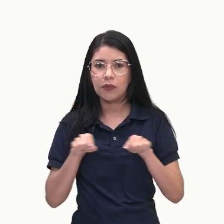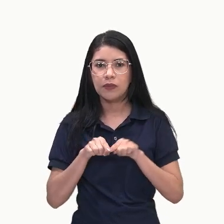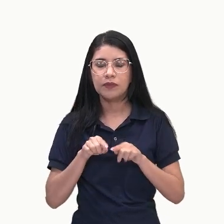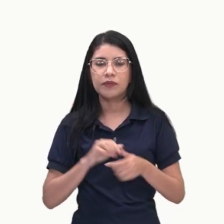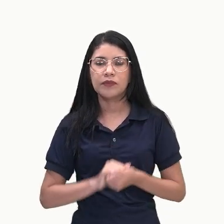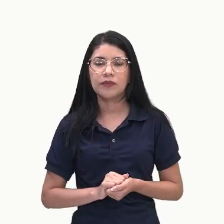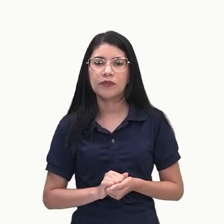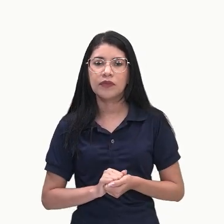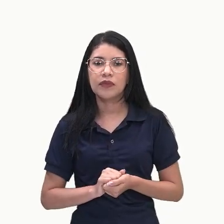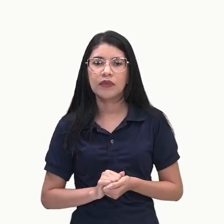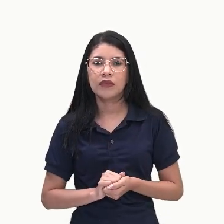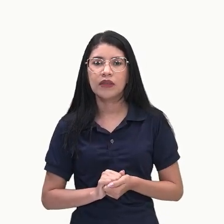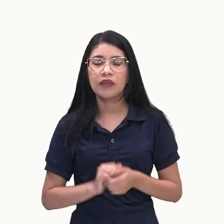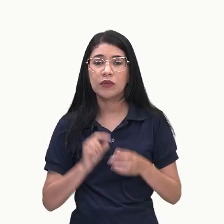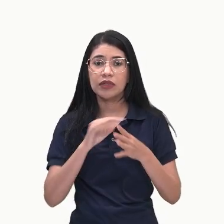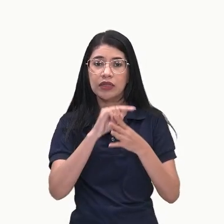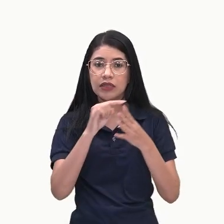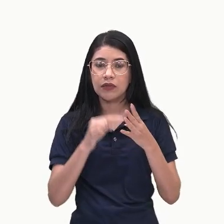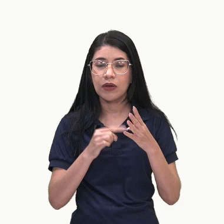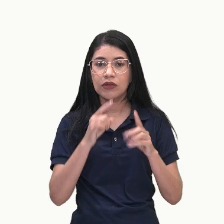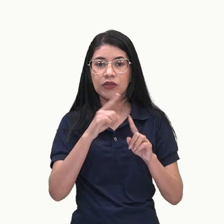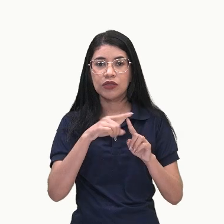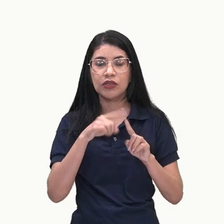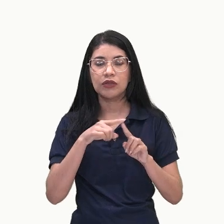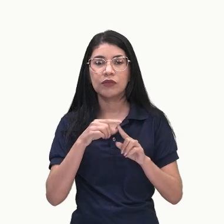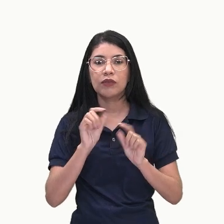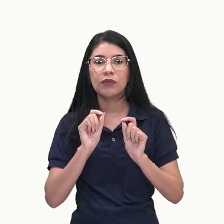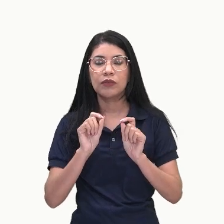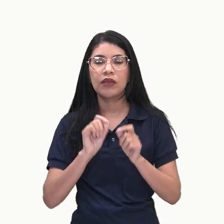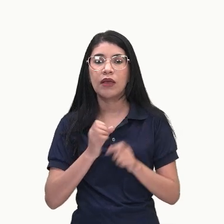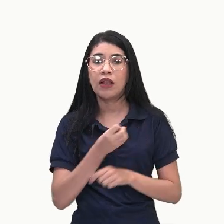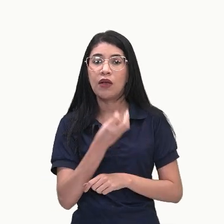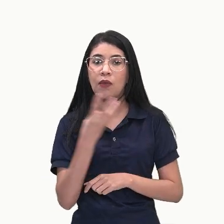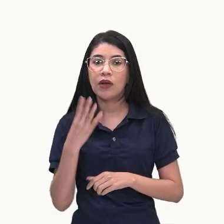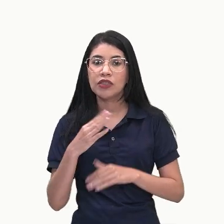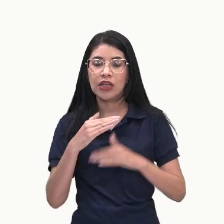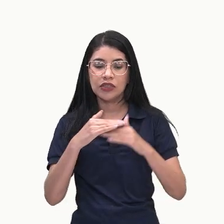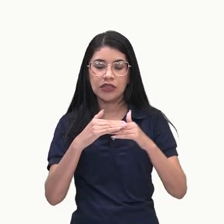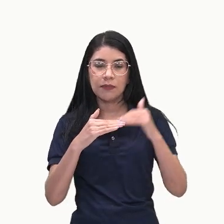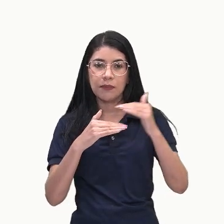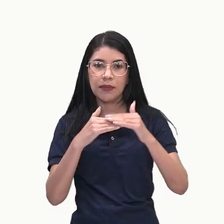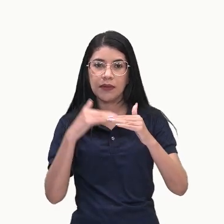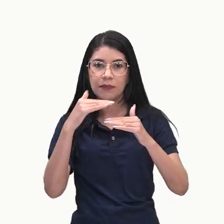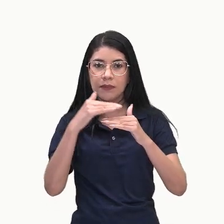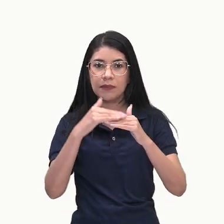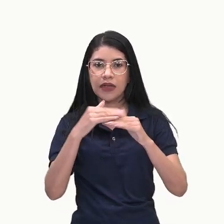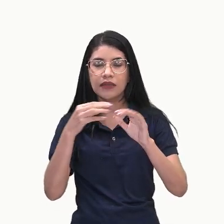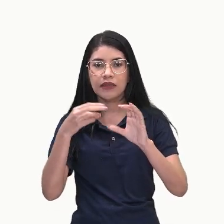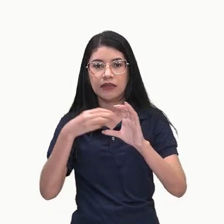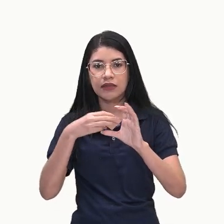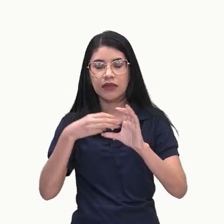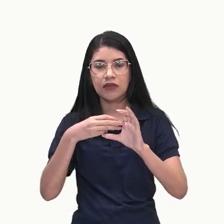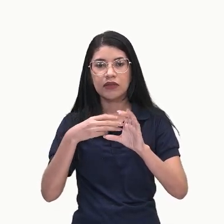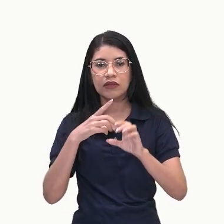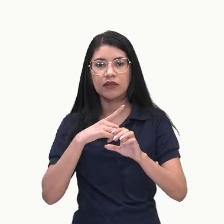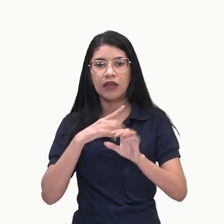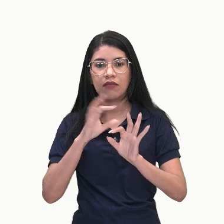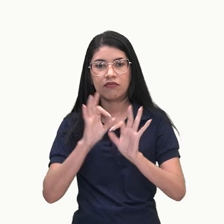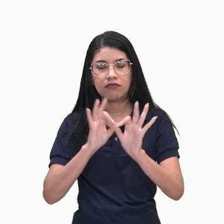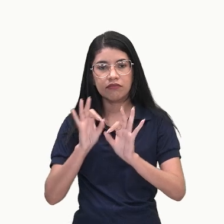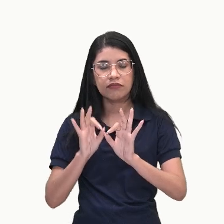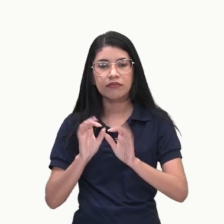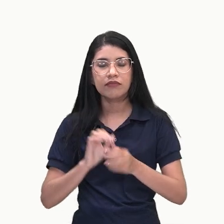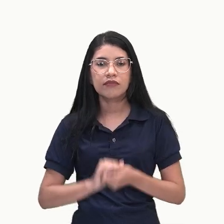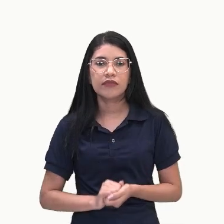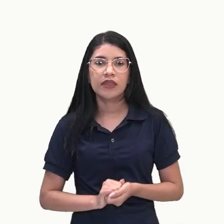essa classificação do tecido epitelial pela quantidade de camadas de células que a gente pode observar. Então aqui nesse caso a